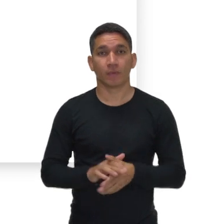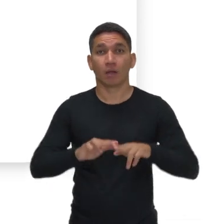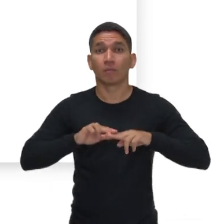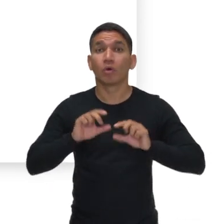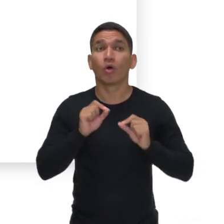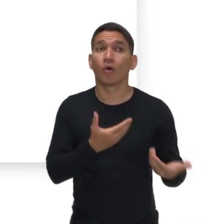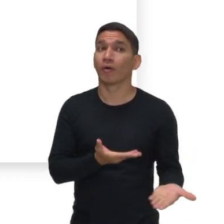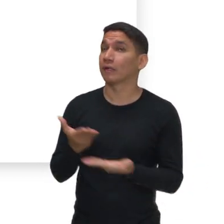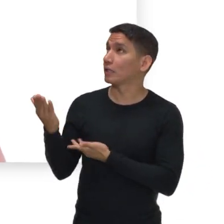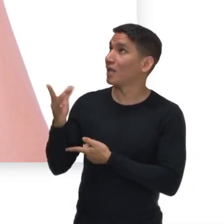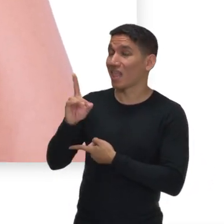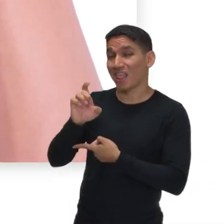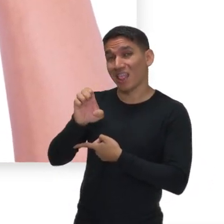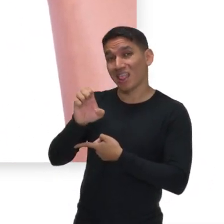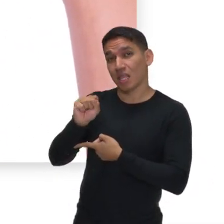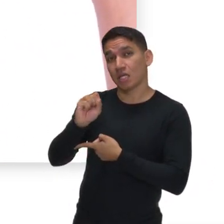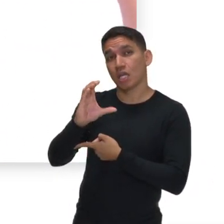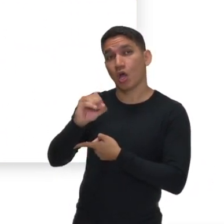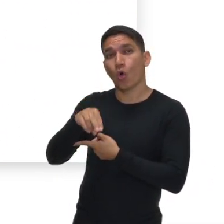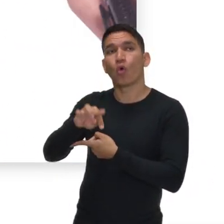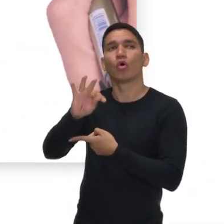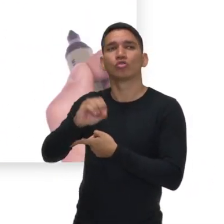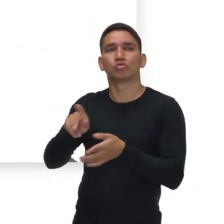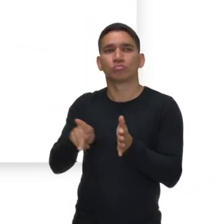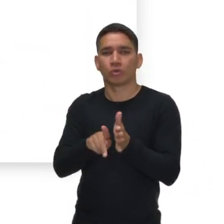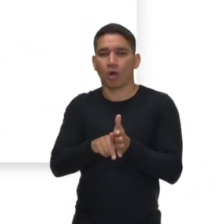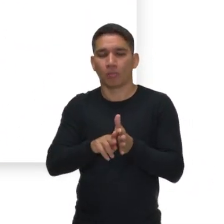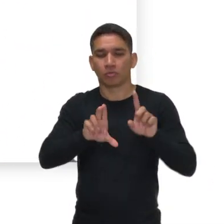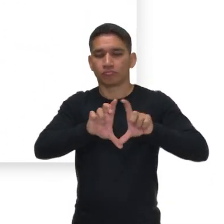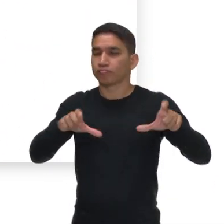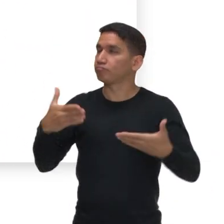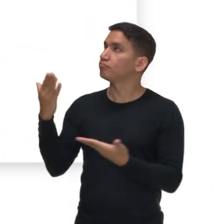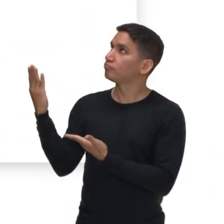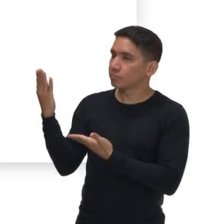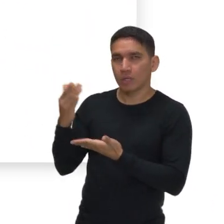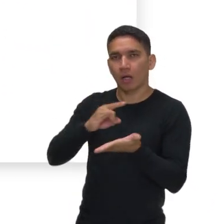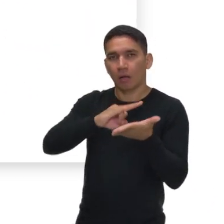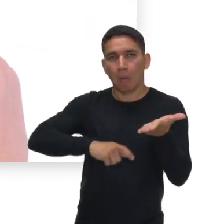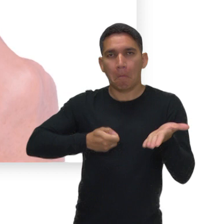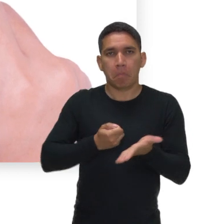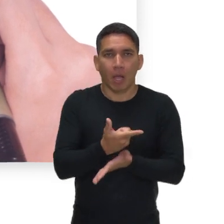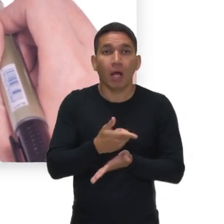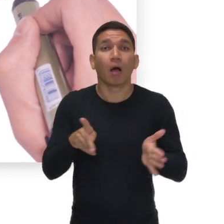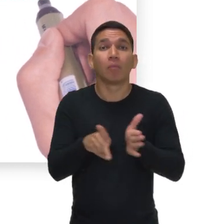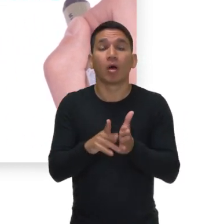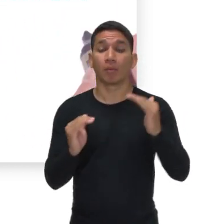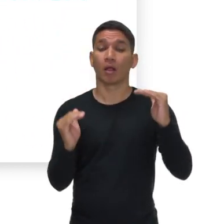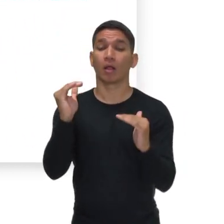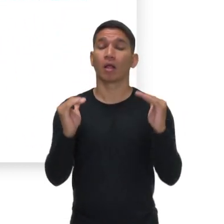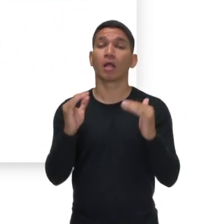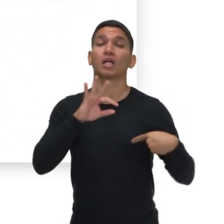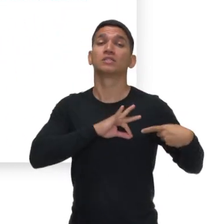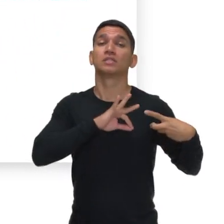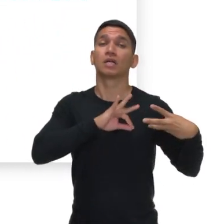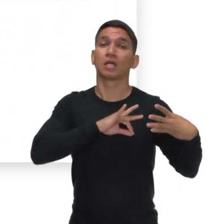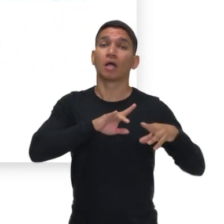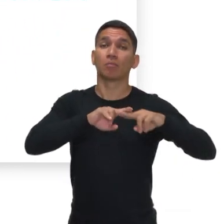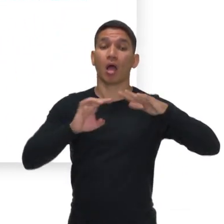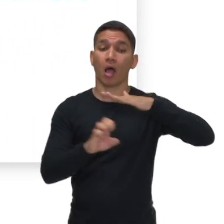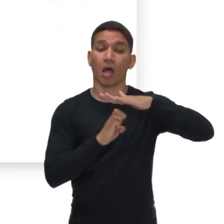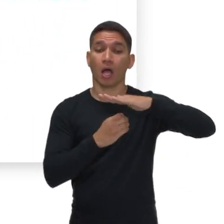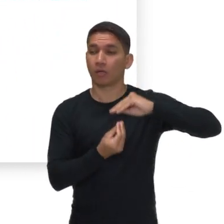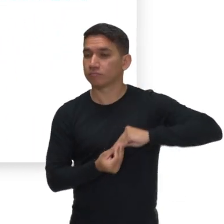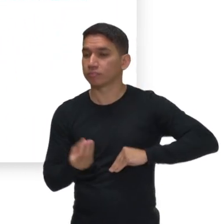automaticamente. Chamamos de desconto em folha de pagamento. O valor é proporcional ao salário recebido e a